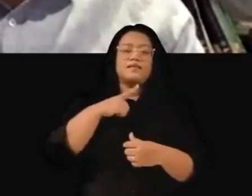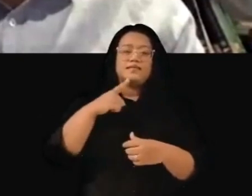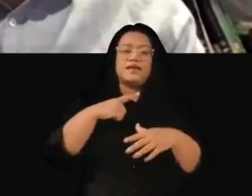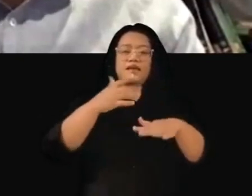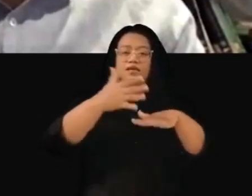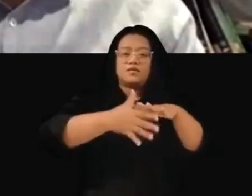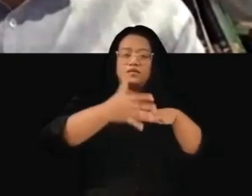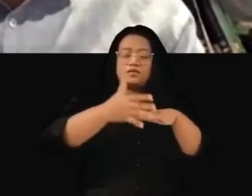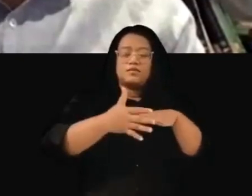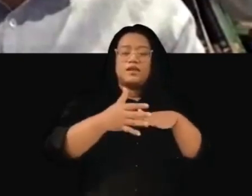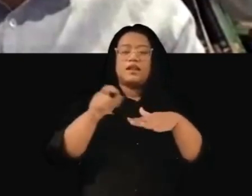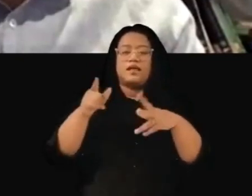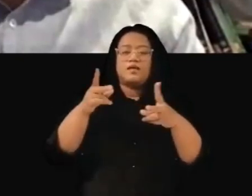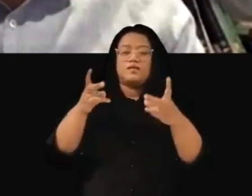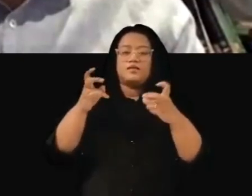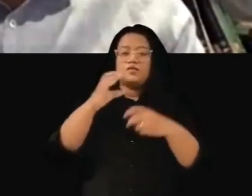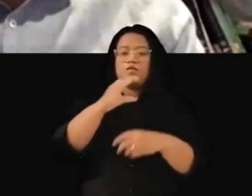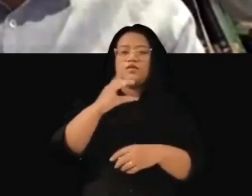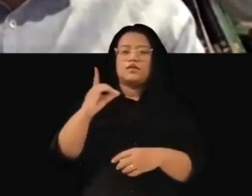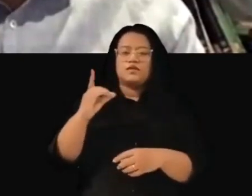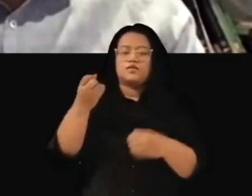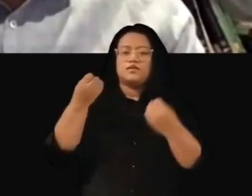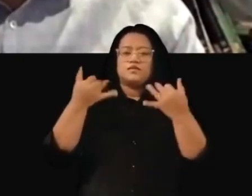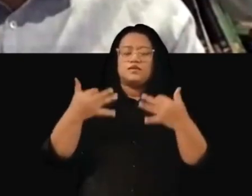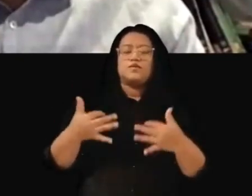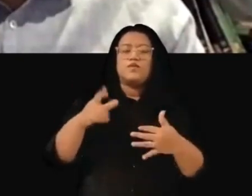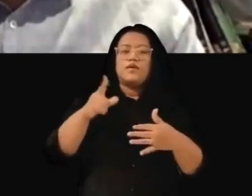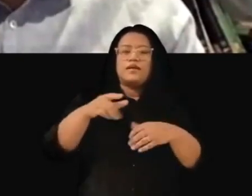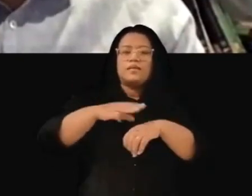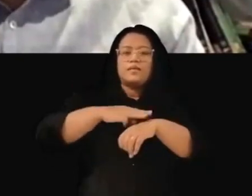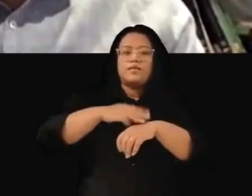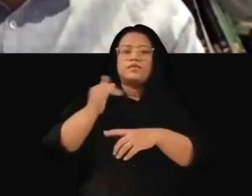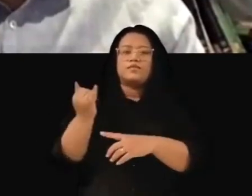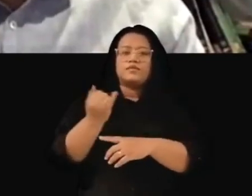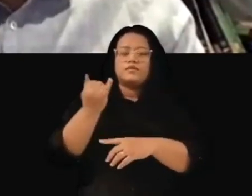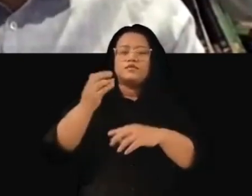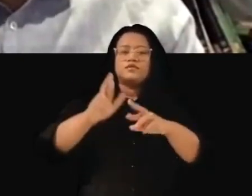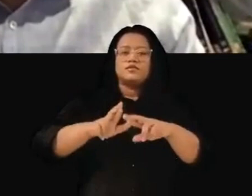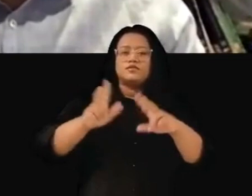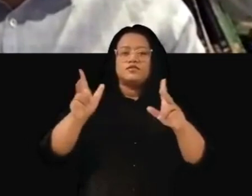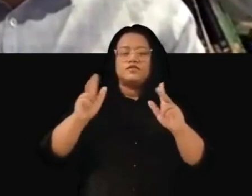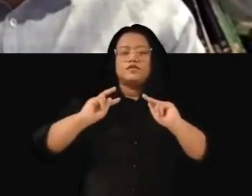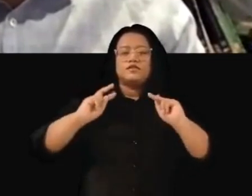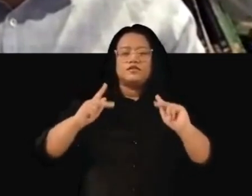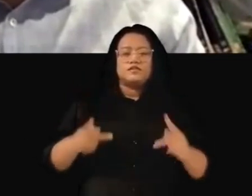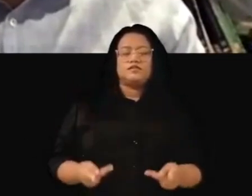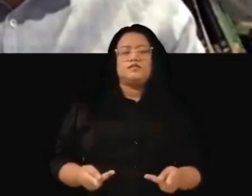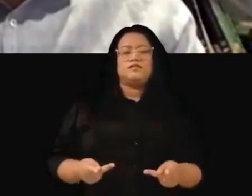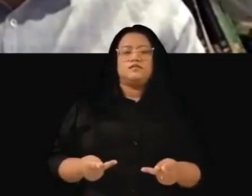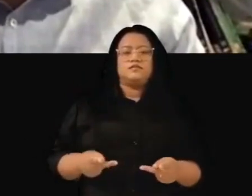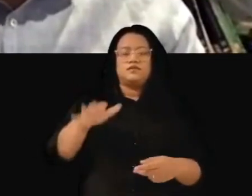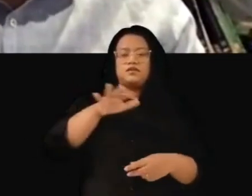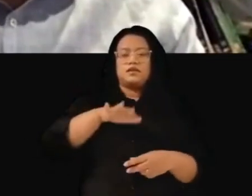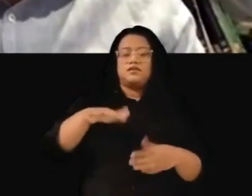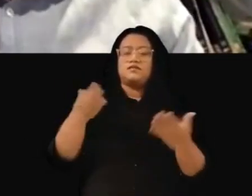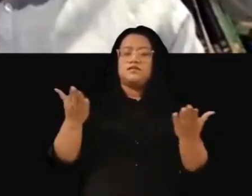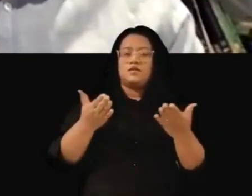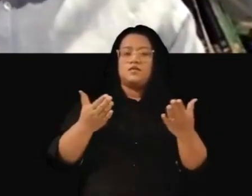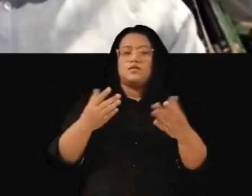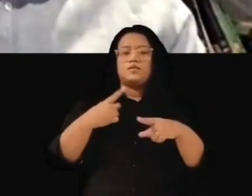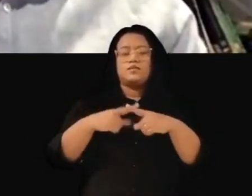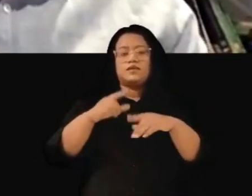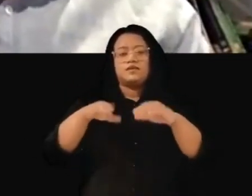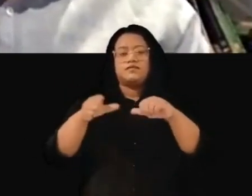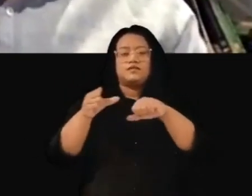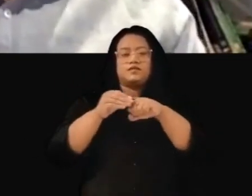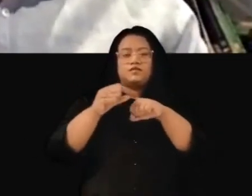coordenadora é fundamental, né? Nós estamos diante de um momento muito singular da história da humanidade, onde talvez o conhecimento das